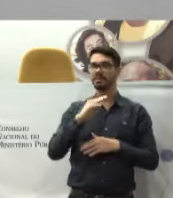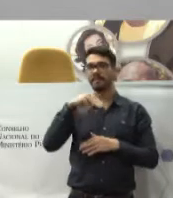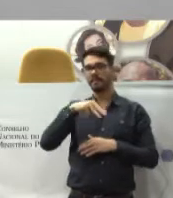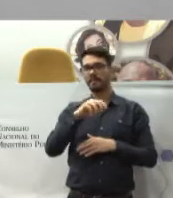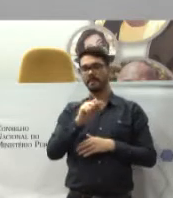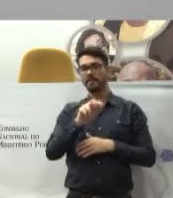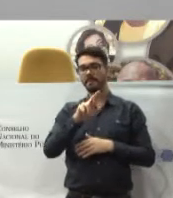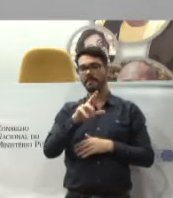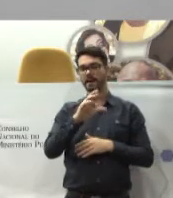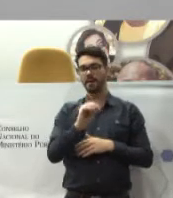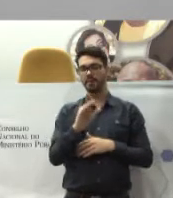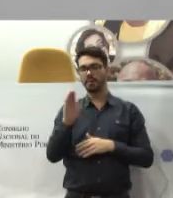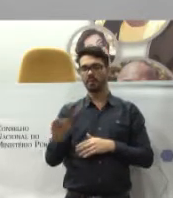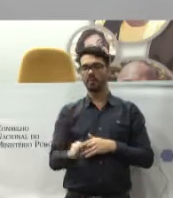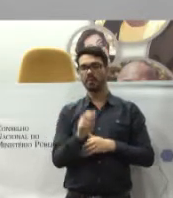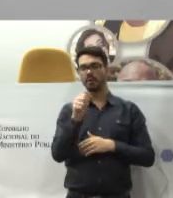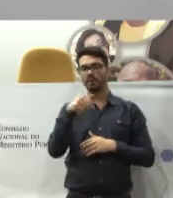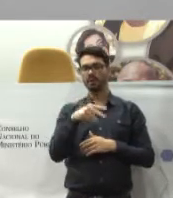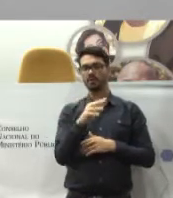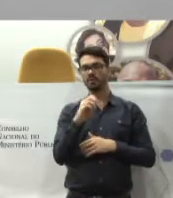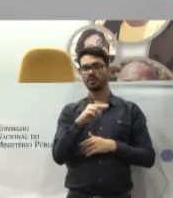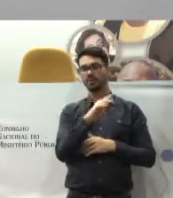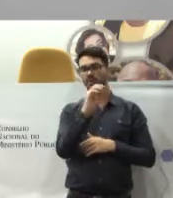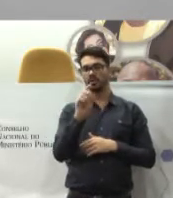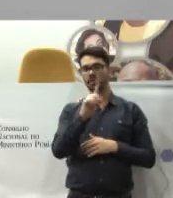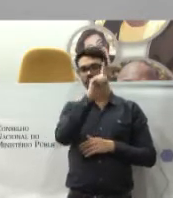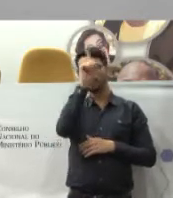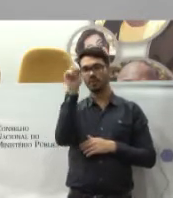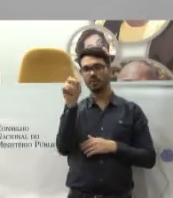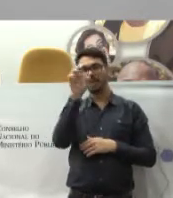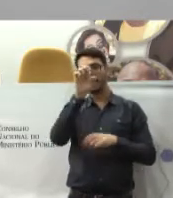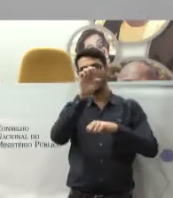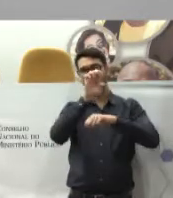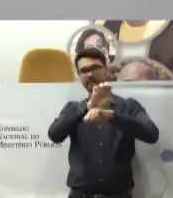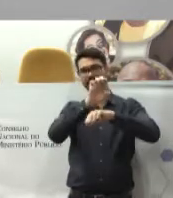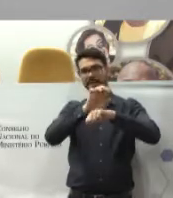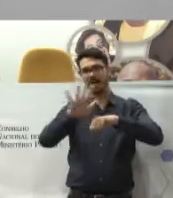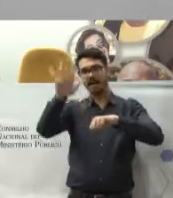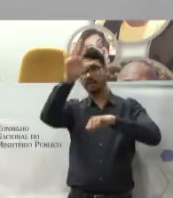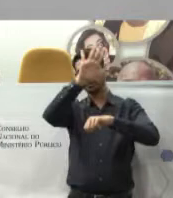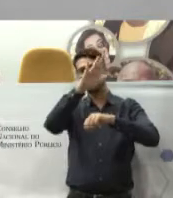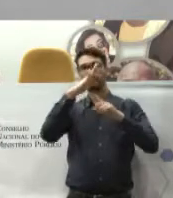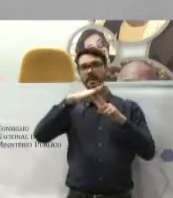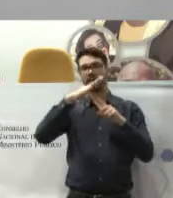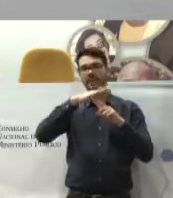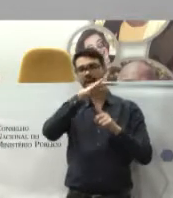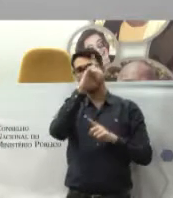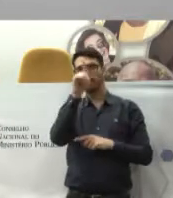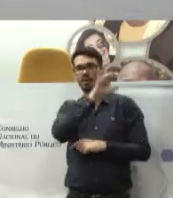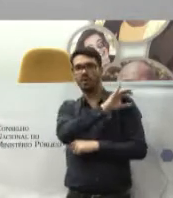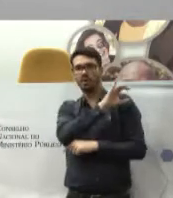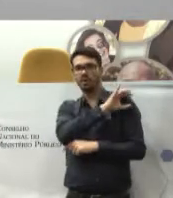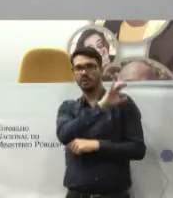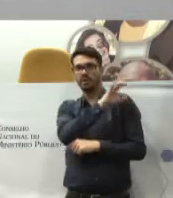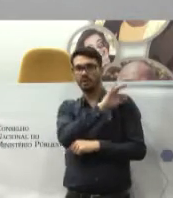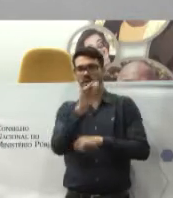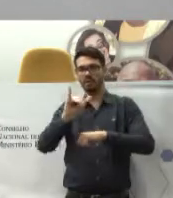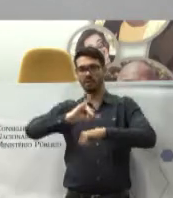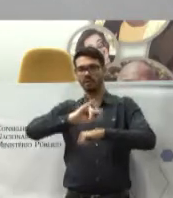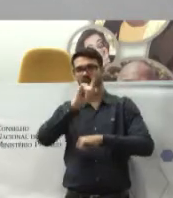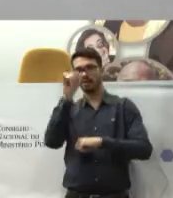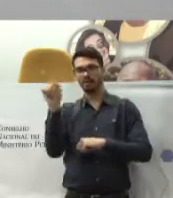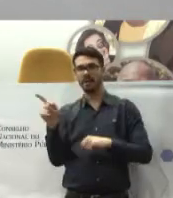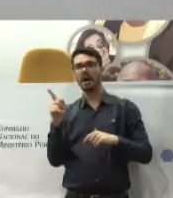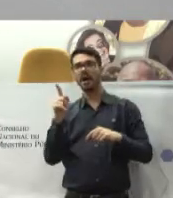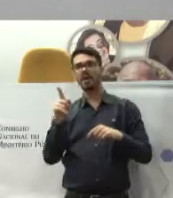Antônio Teixeira, Procurador de Justiça do Ministério Público do Estado do Paraná, coordenador do Centro de Apoio Operacional das Promotorias de Justiça de